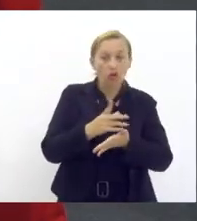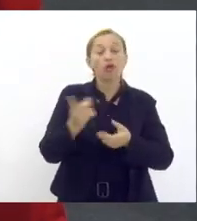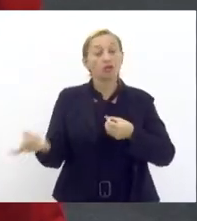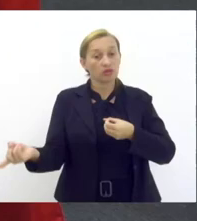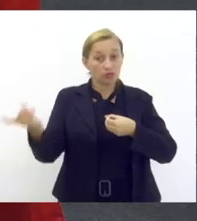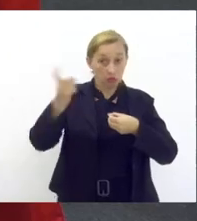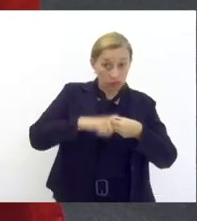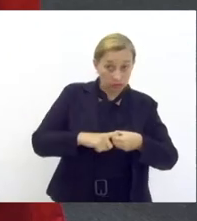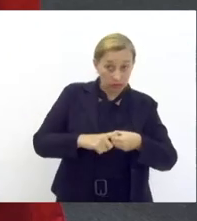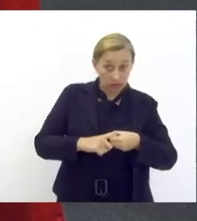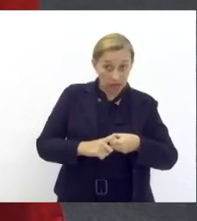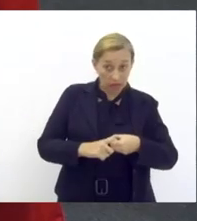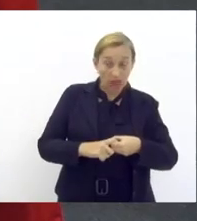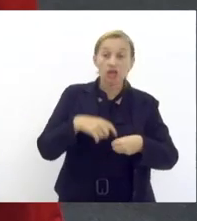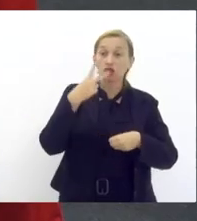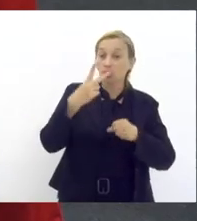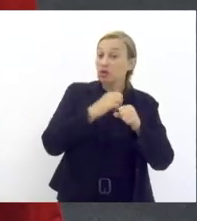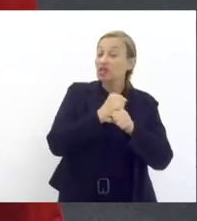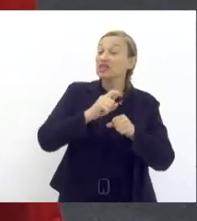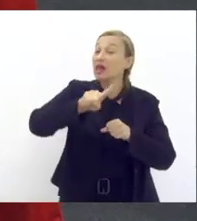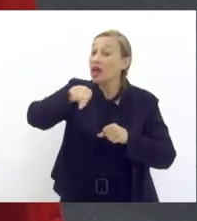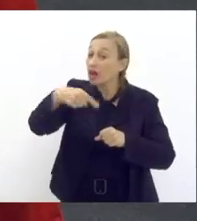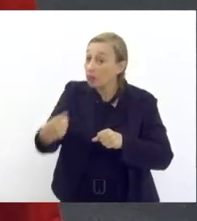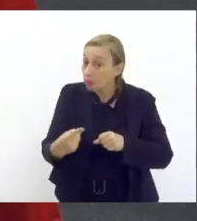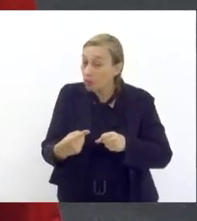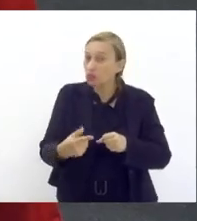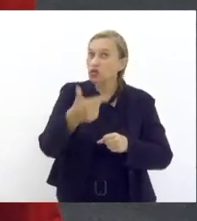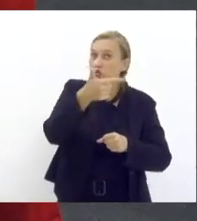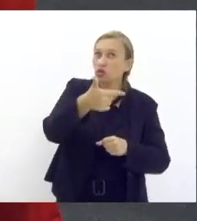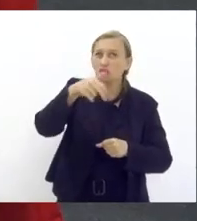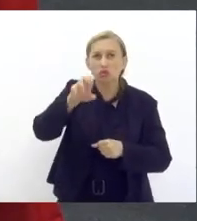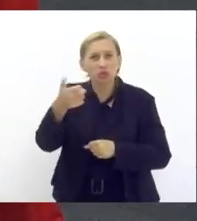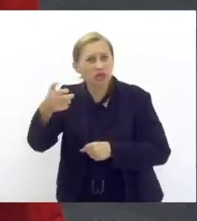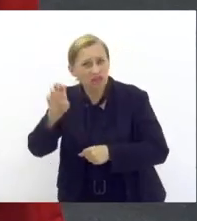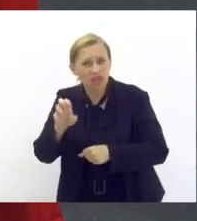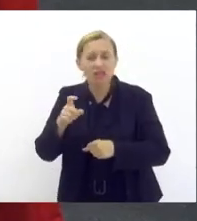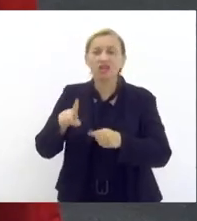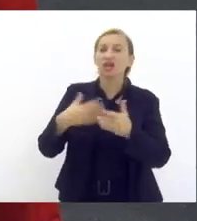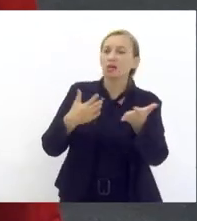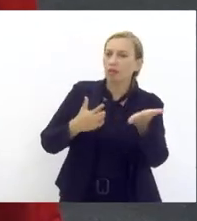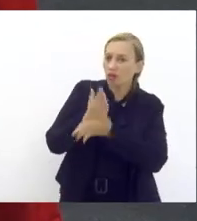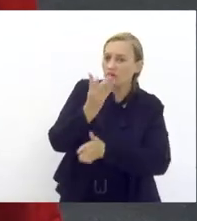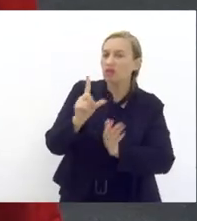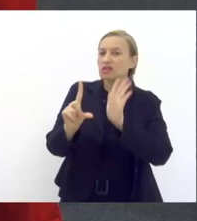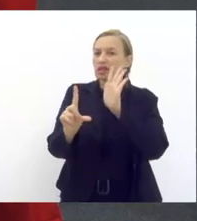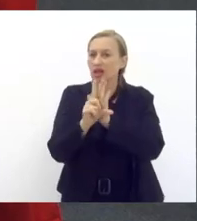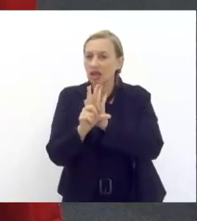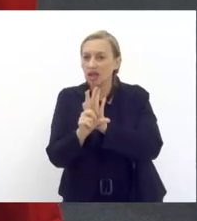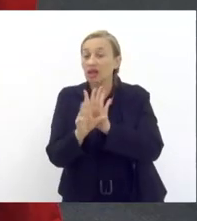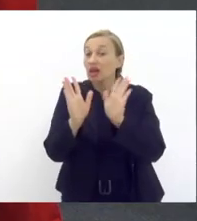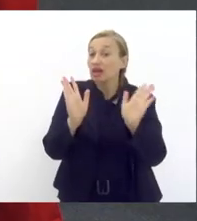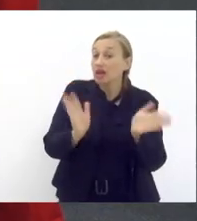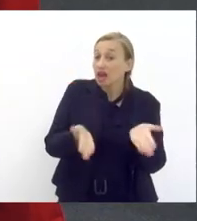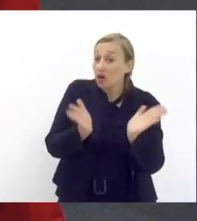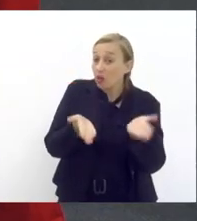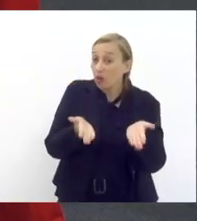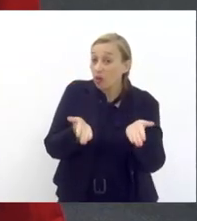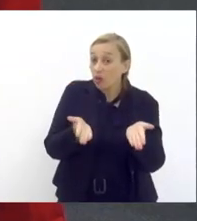para a Assembleia, e 2 anos depois, em 2015, que a gente aprovou essa lei, que agora vai